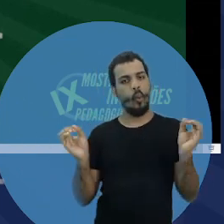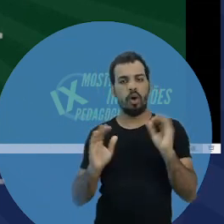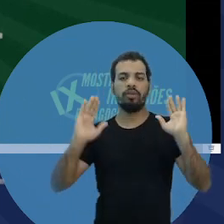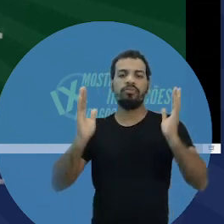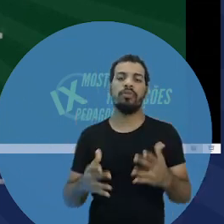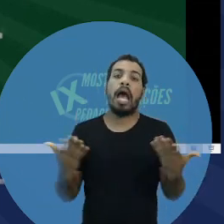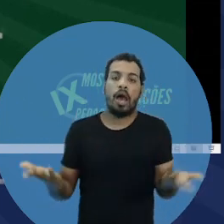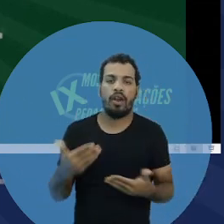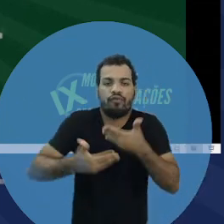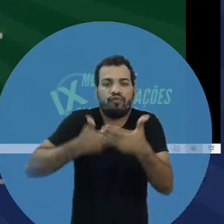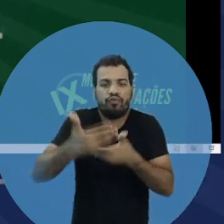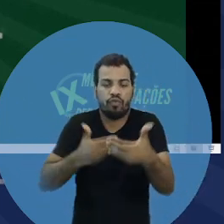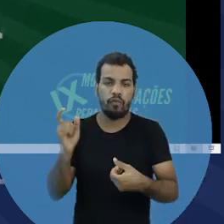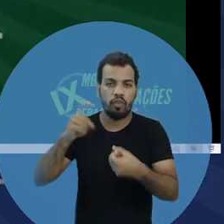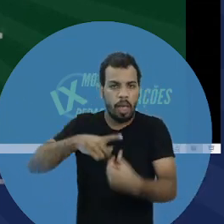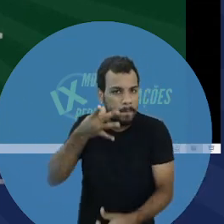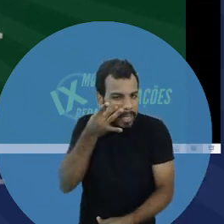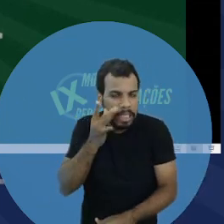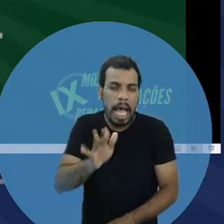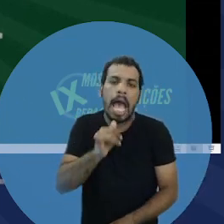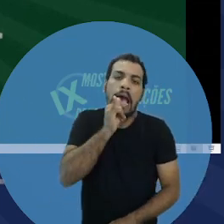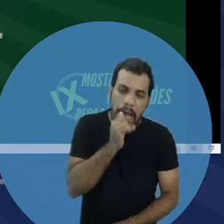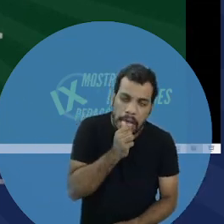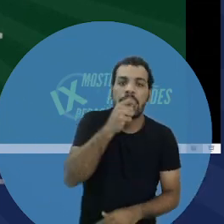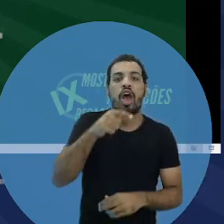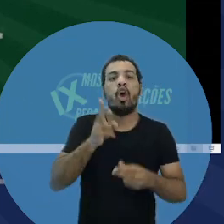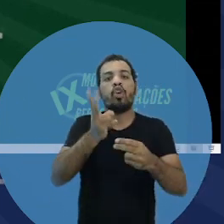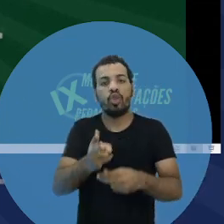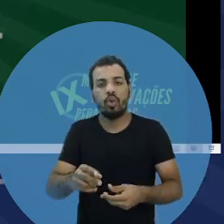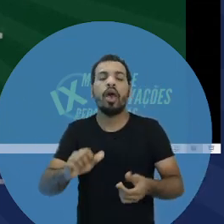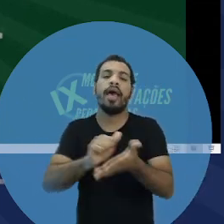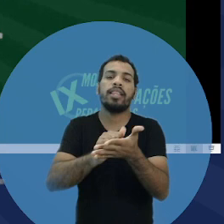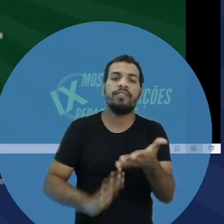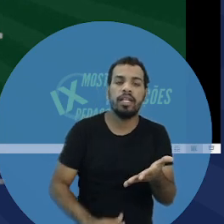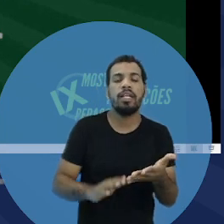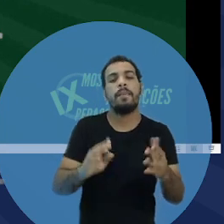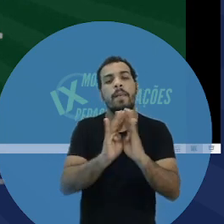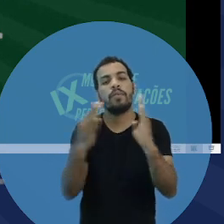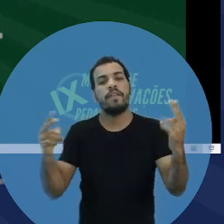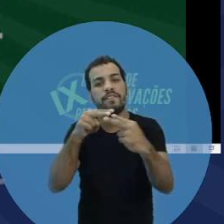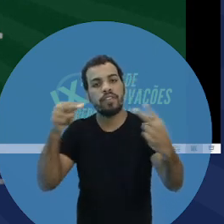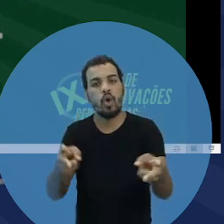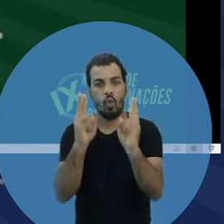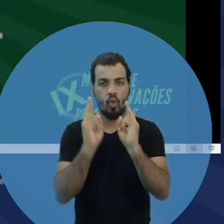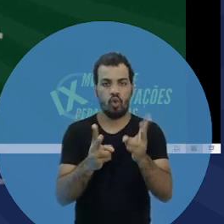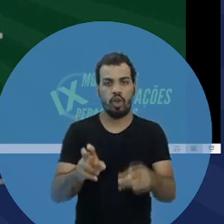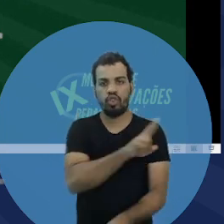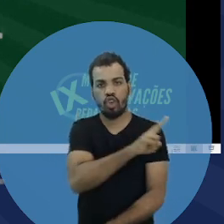presencial, ainda continuamos com as atividades da nossa biblioteca virtual chamada Dandaras.